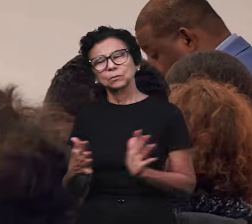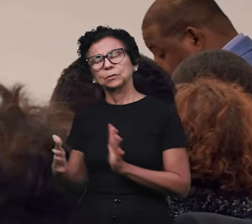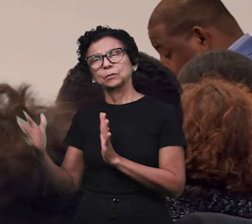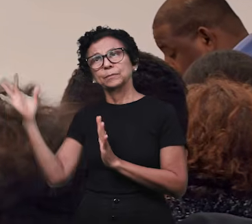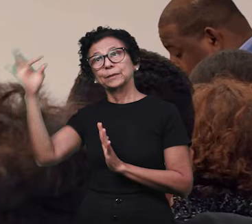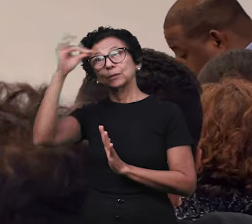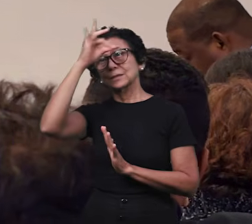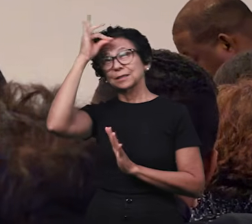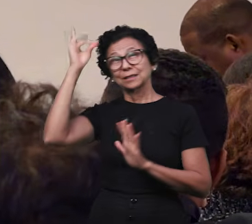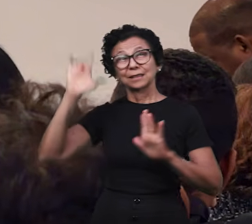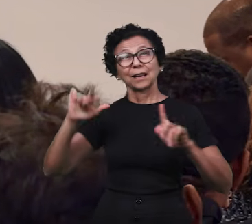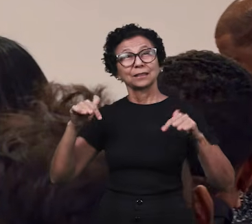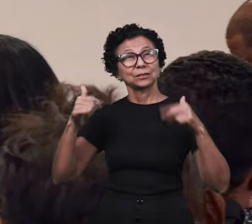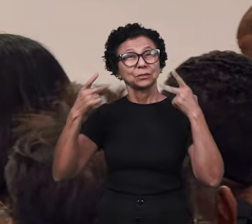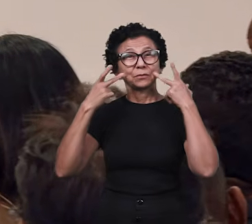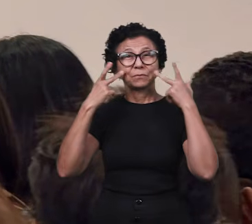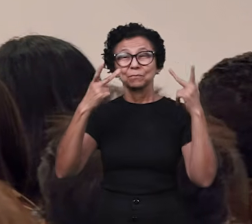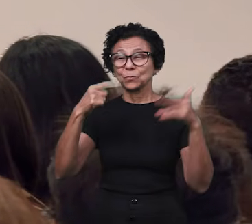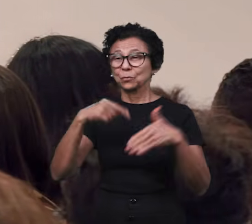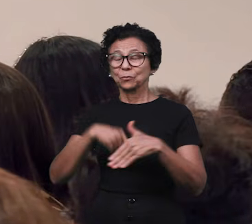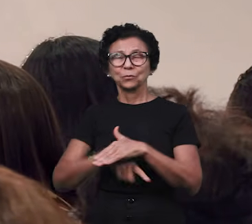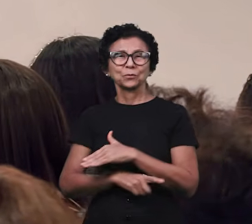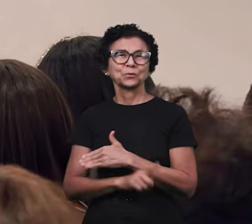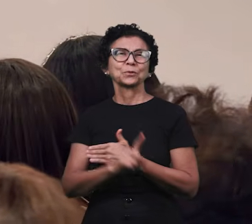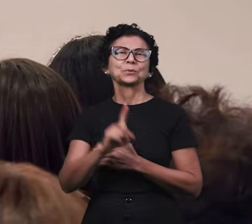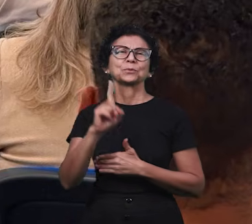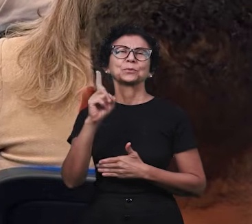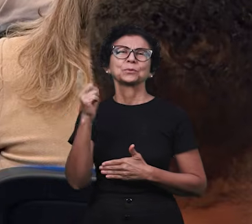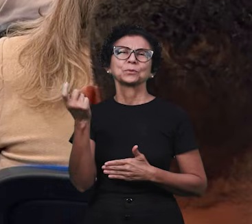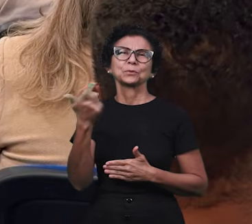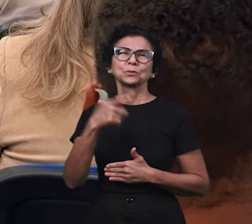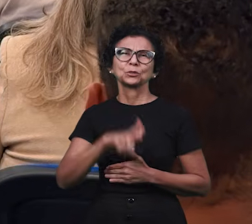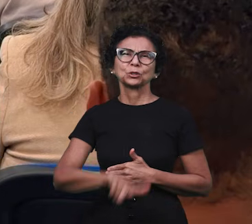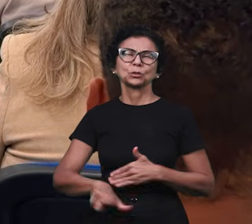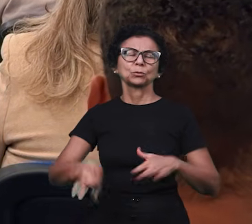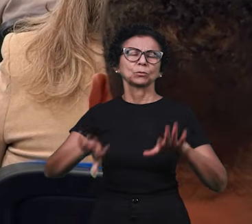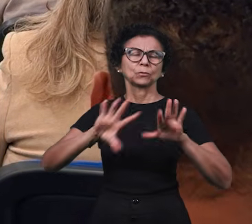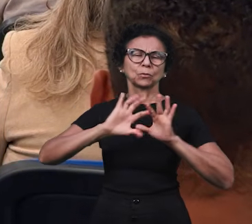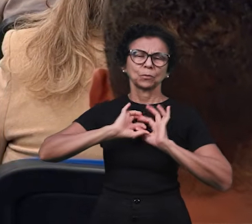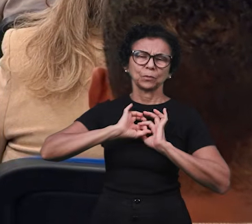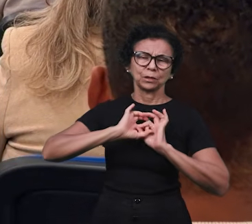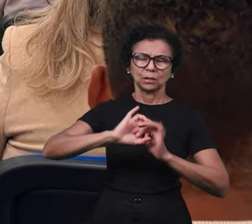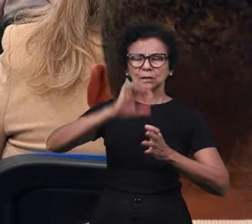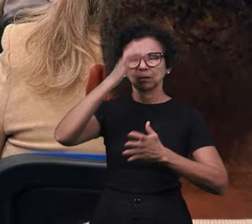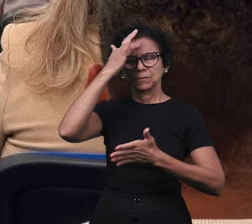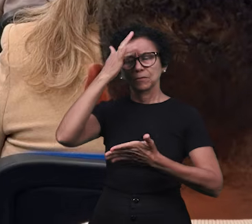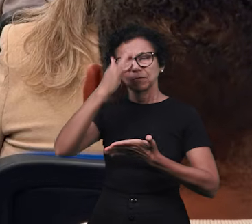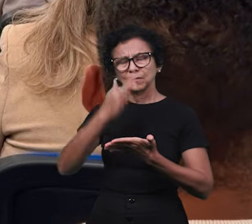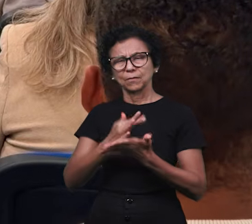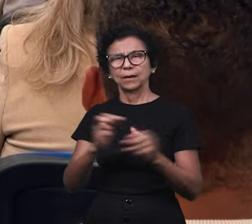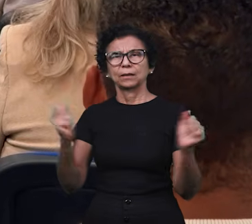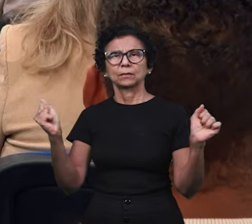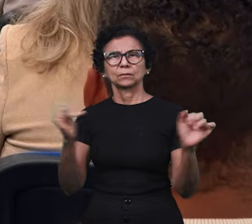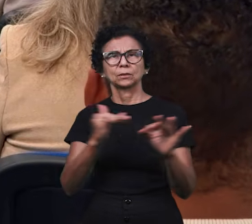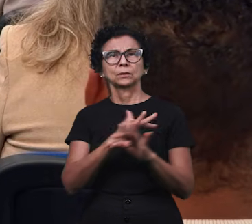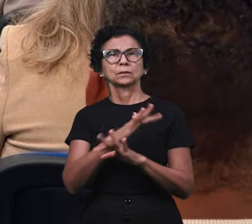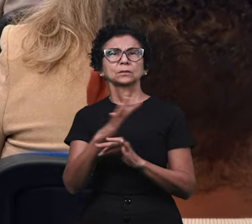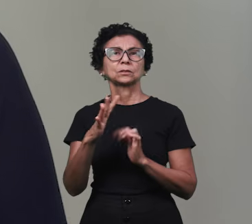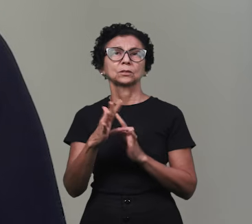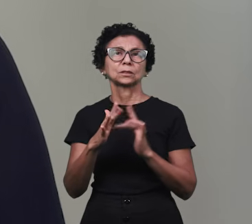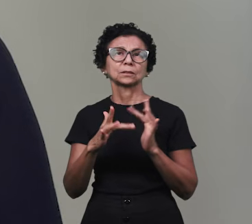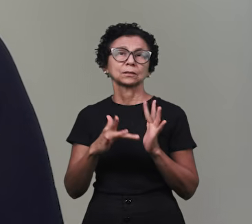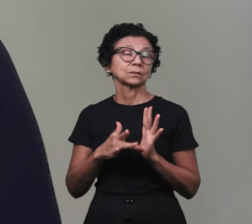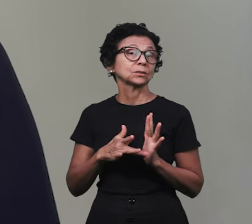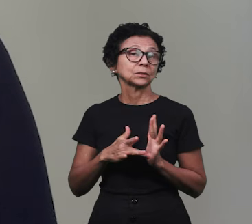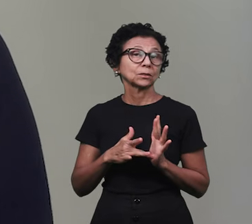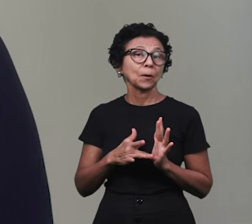foi notória a operação do Espírito Santo que visitou a igreja de forma profunda, trazendo renovo e fortalecendo os corações dos irmãos. Louvado seja o nome